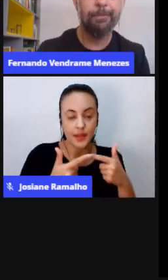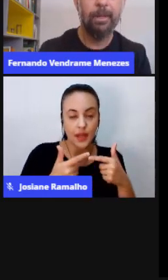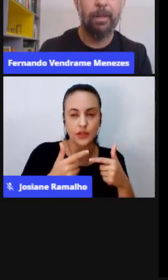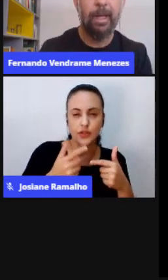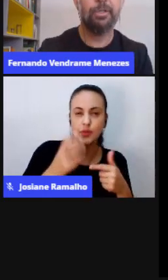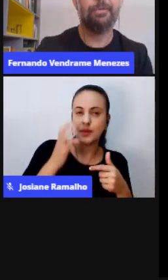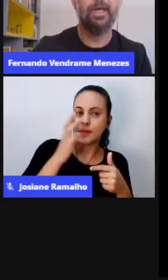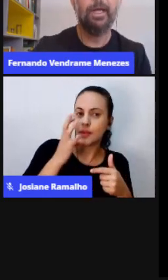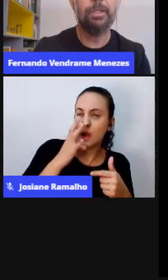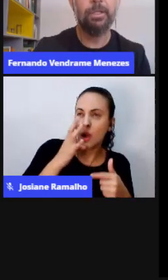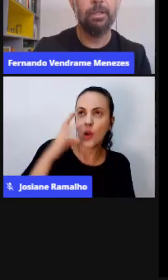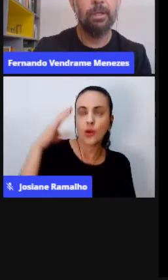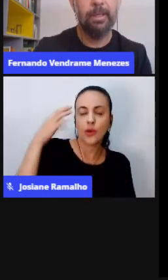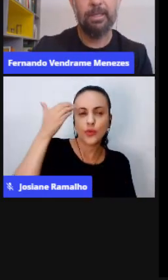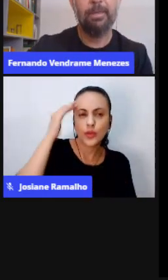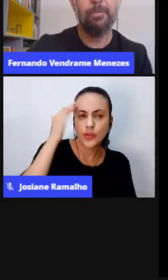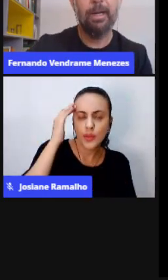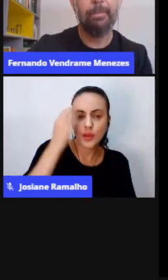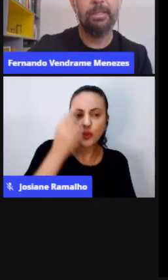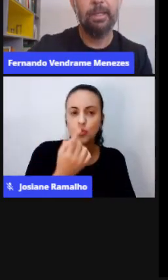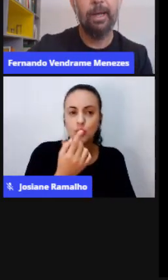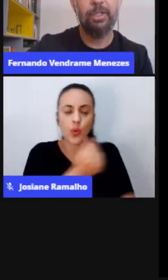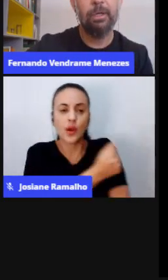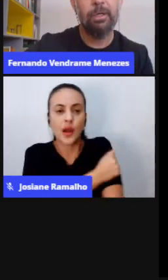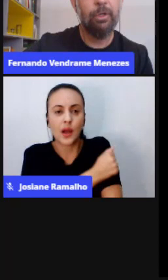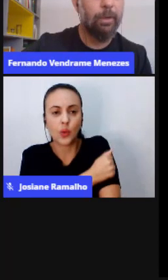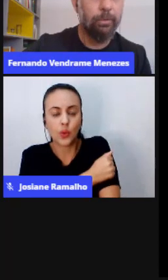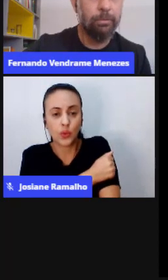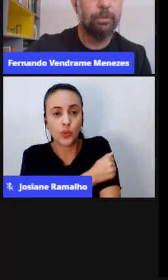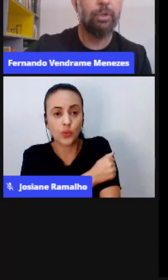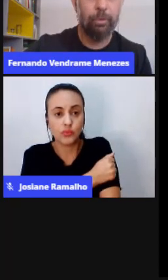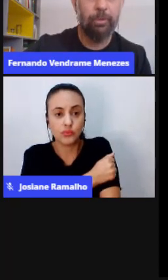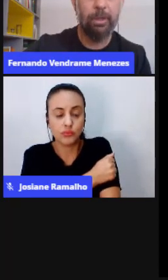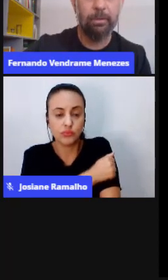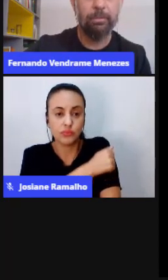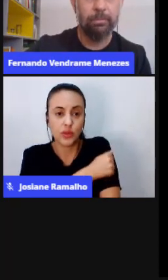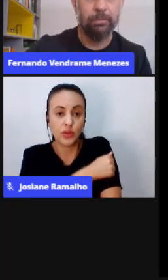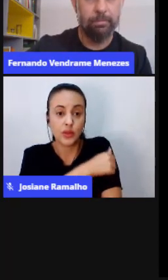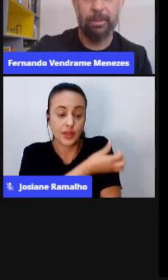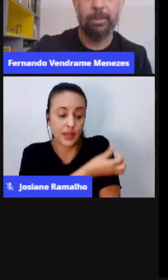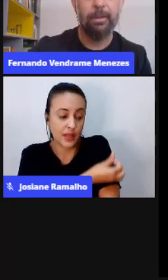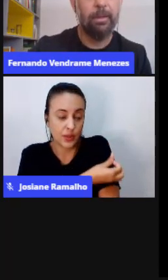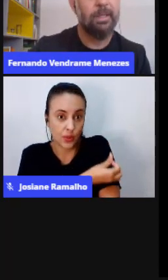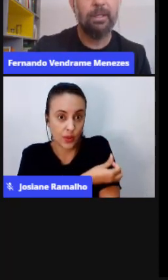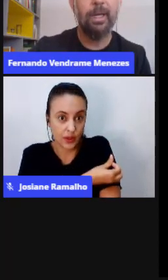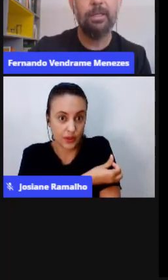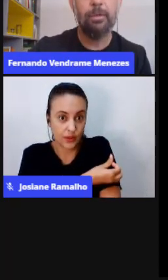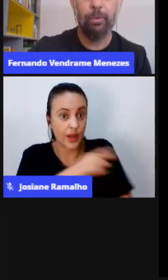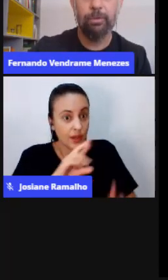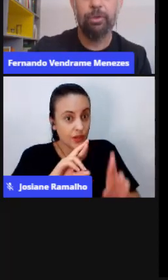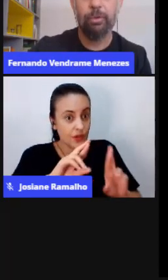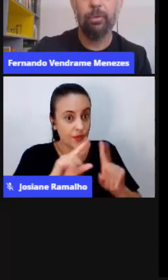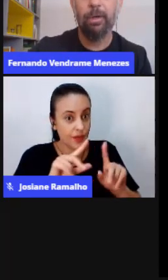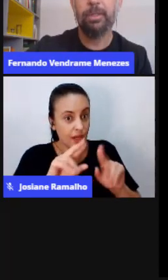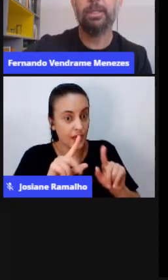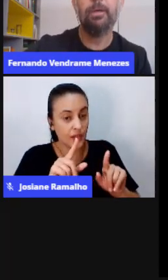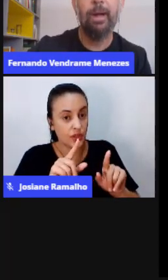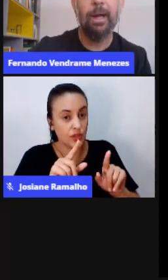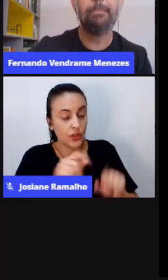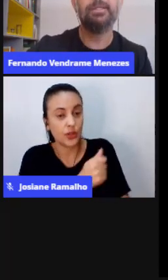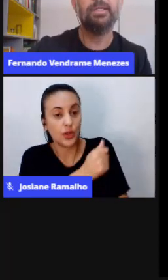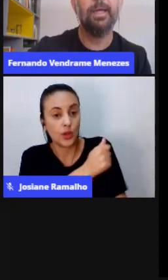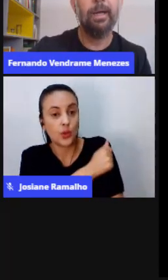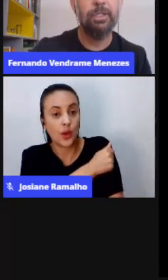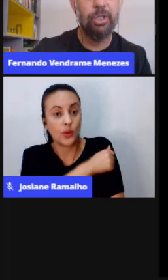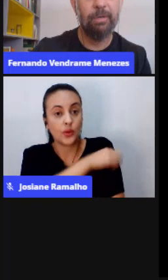ano é diferente dessa mesma capacidade em um aluno de 9º ano. Né? Em tese, o aluno de 9º ano ele tem